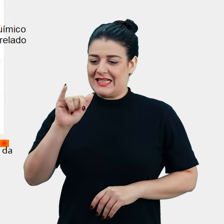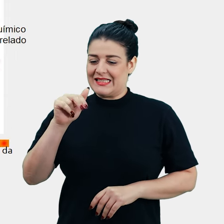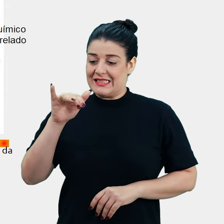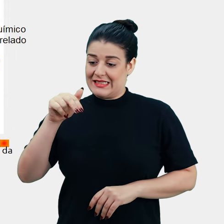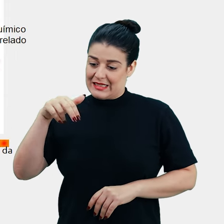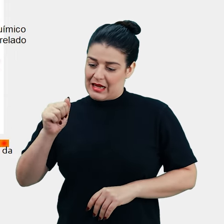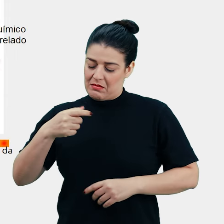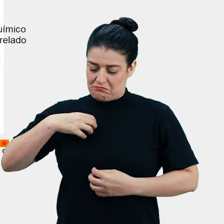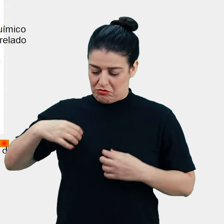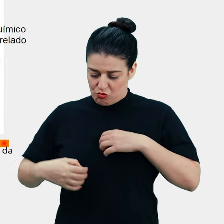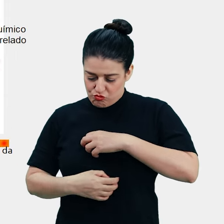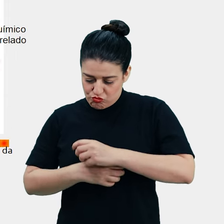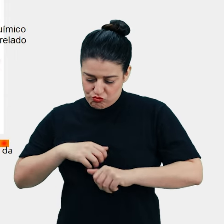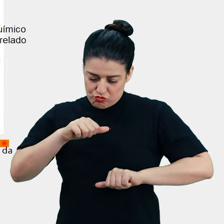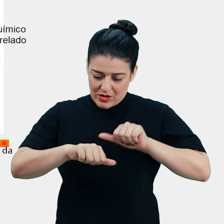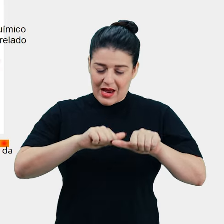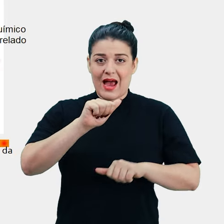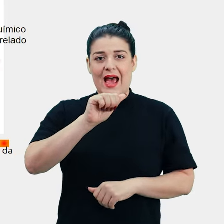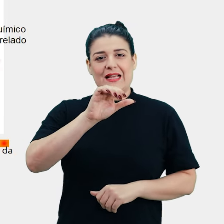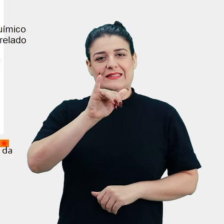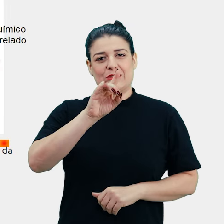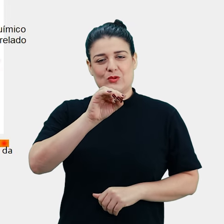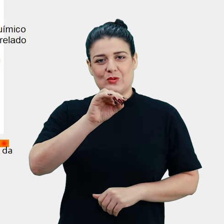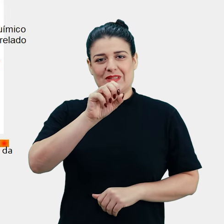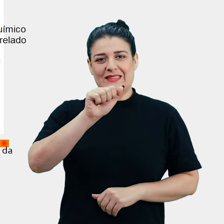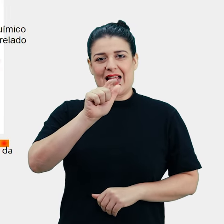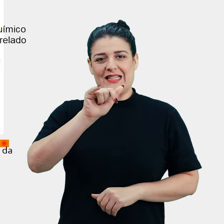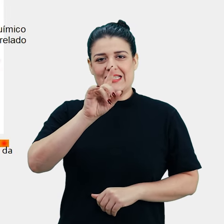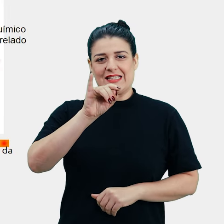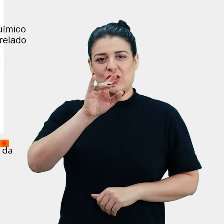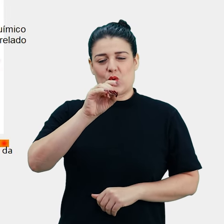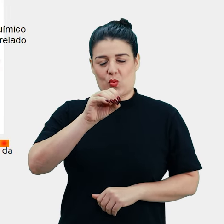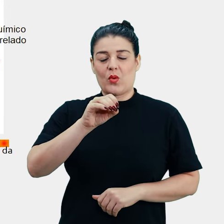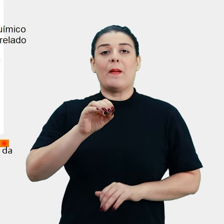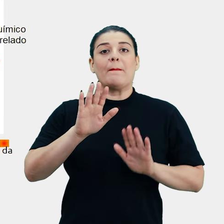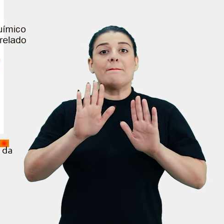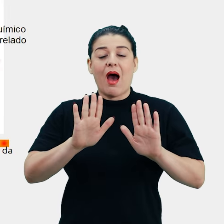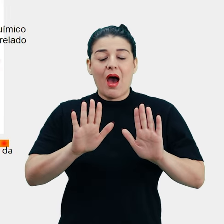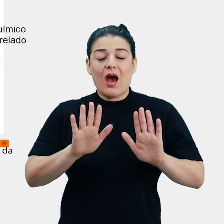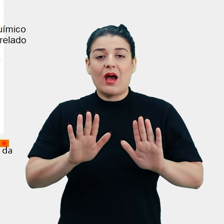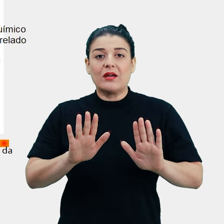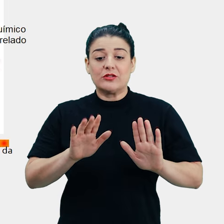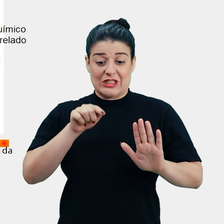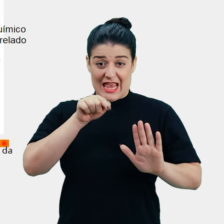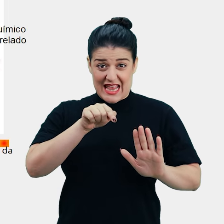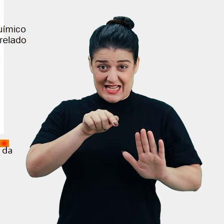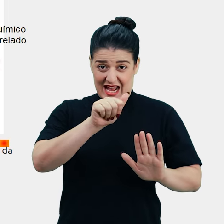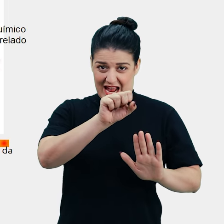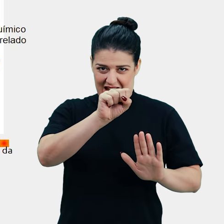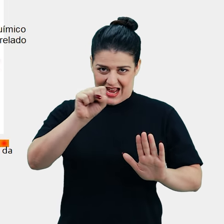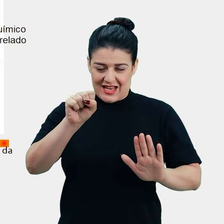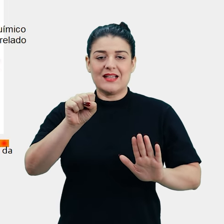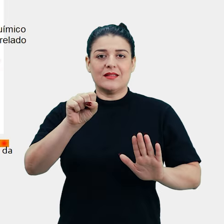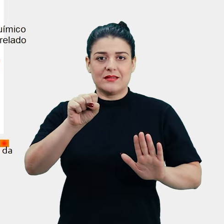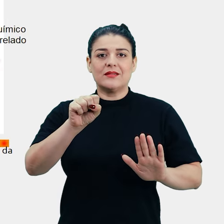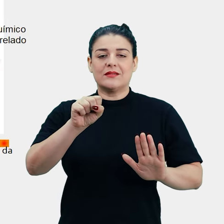partir dela, né, é convertida em um ácido salicílico, tá? Só que aí, esse ácido salicílico,